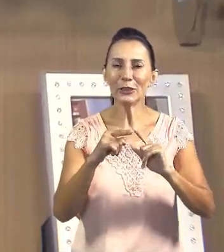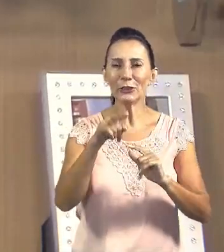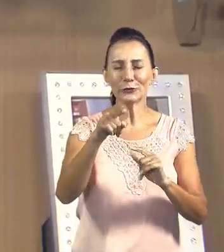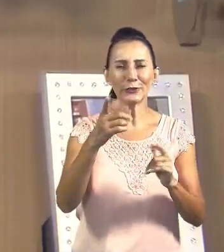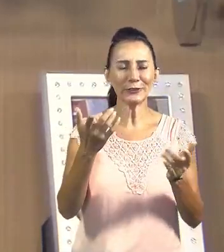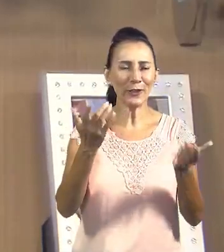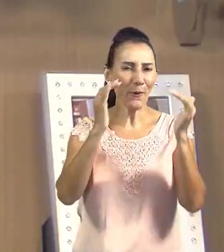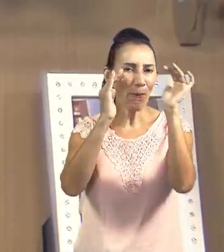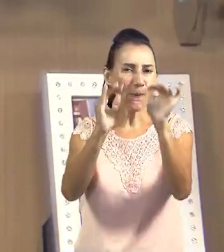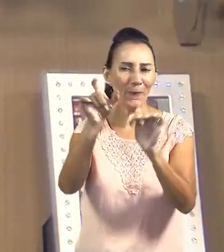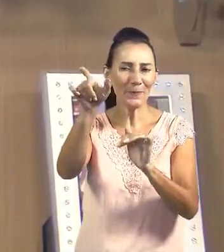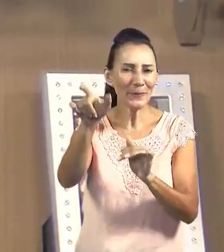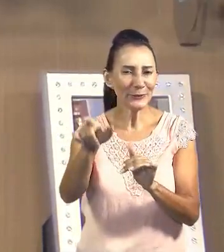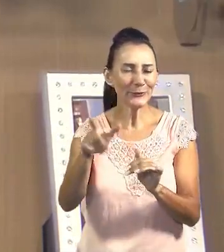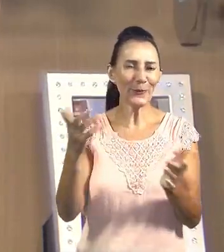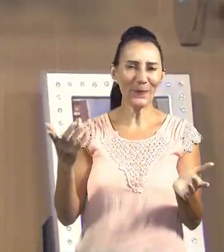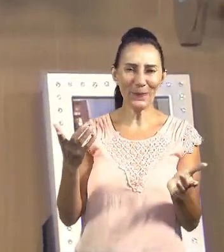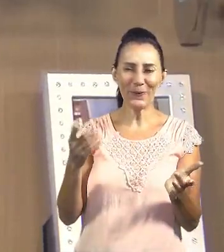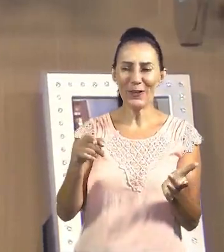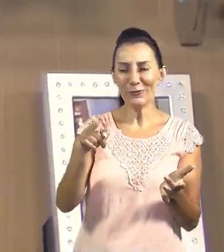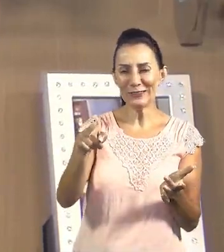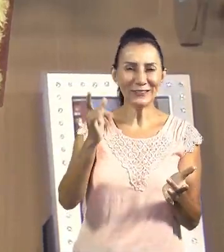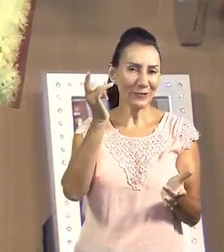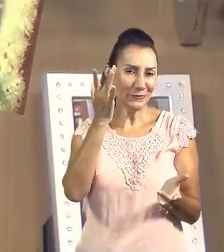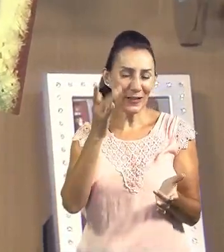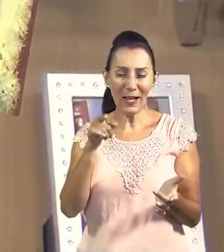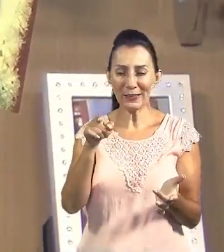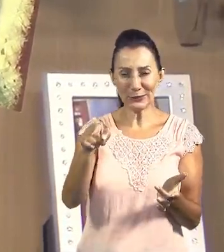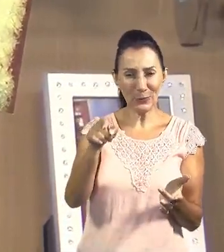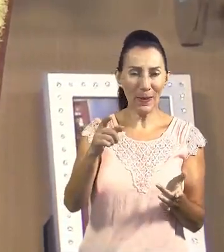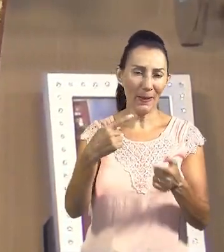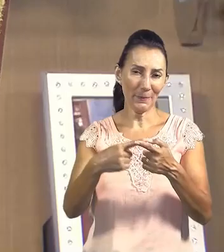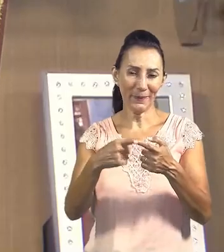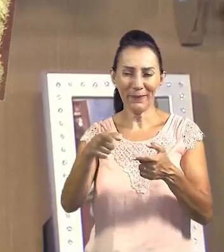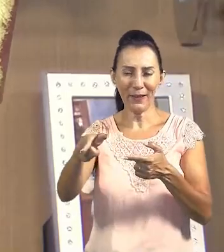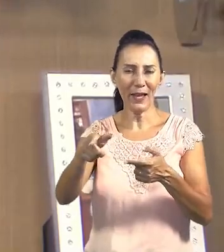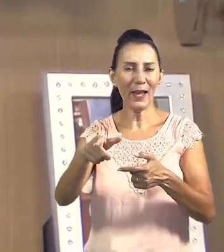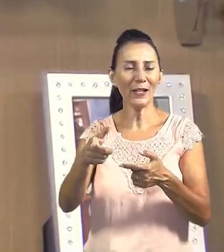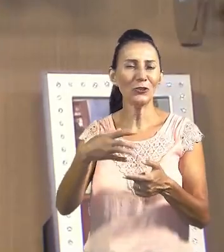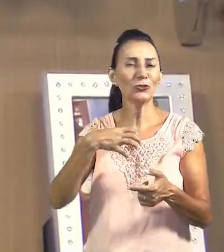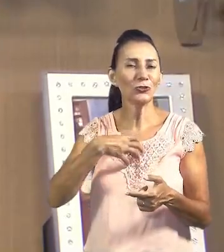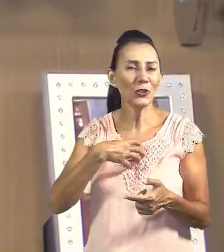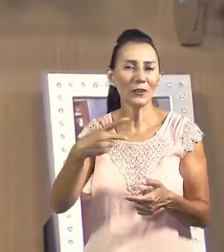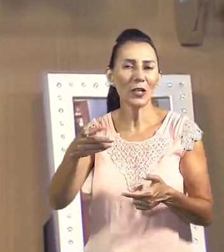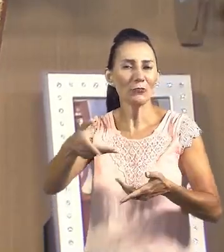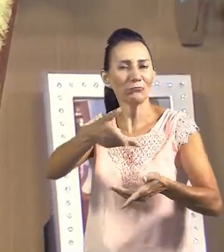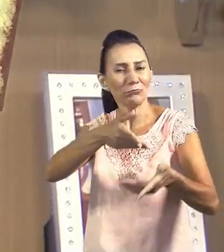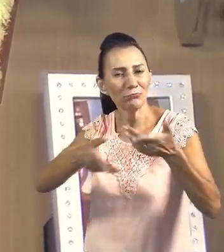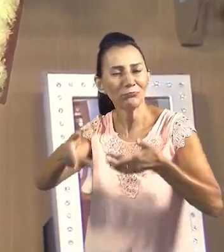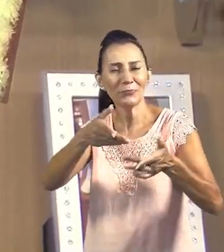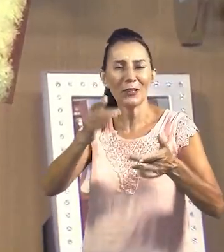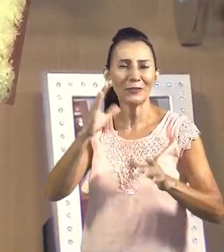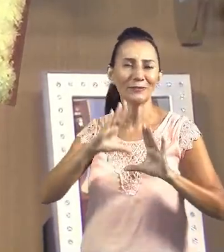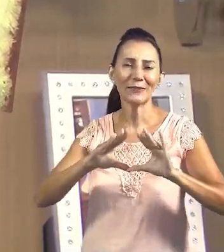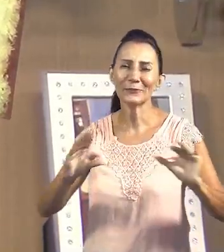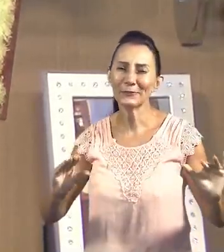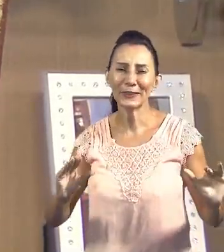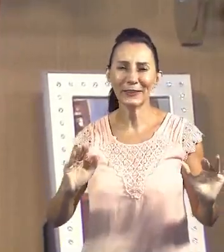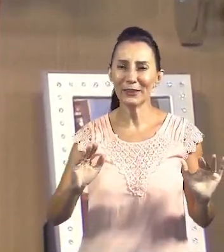tem mais facilidade, às vezes, de lidar com uma pessoa pelo temperamento. E aí, dentro da igreja, dentro